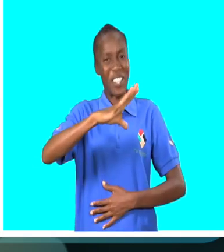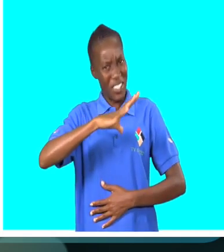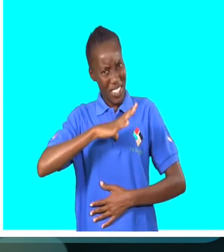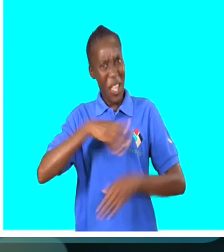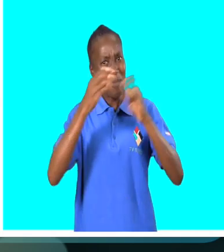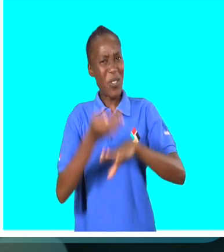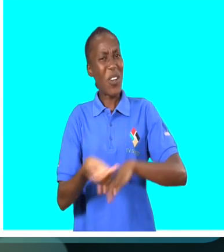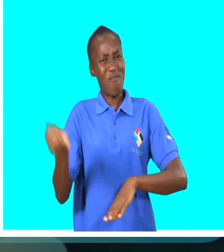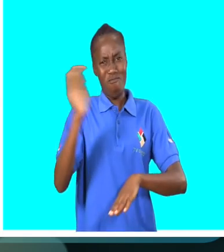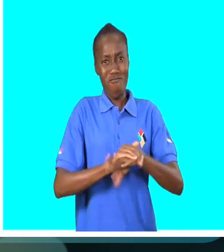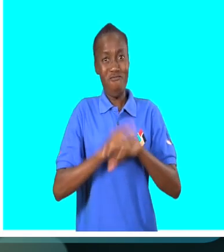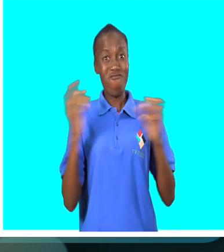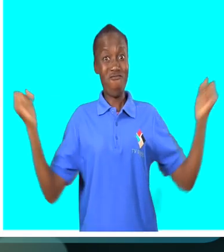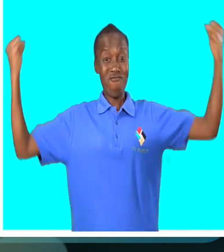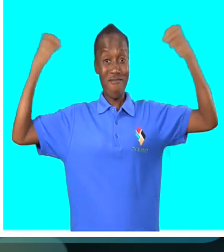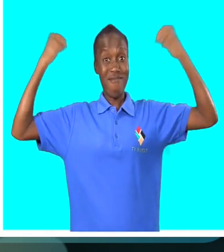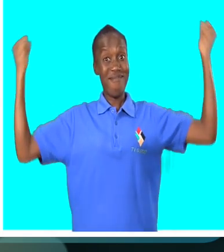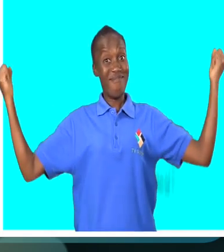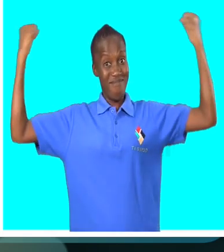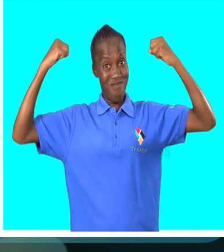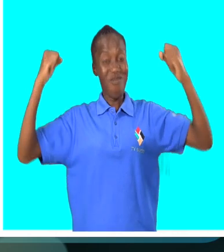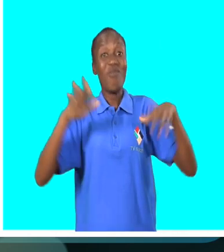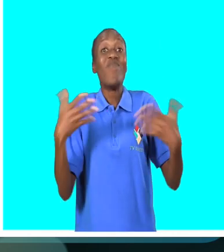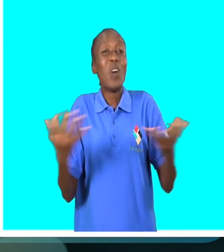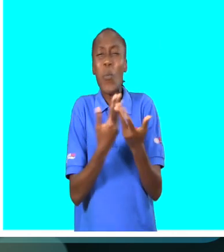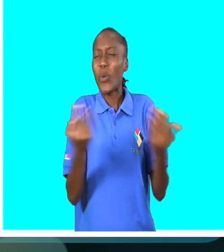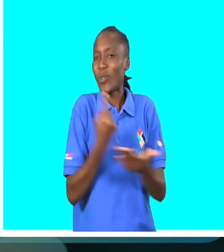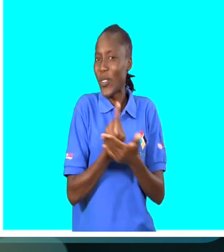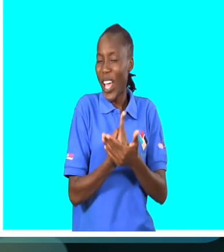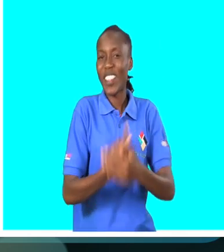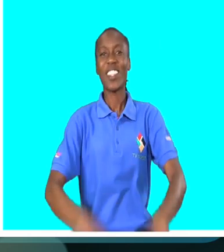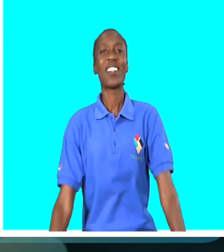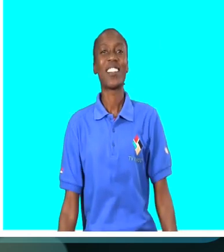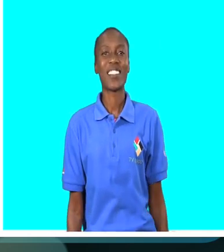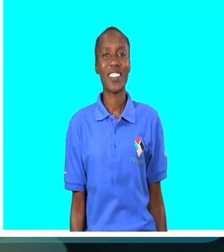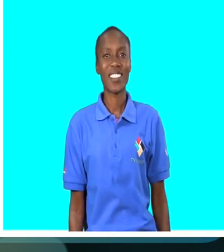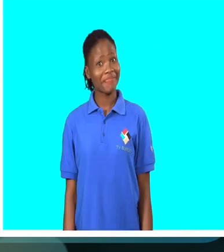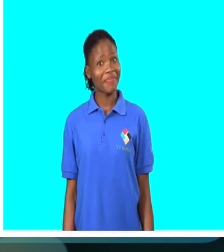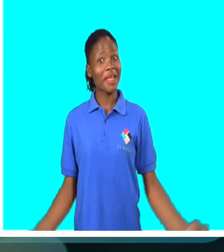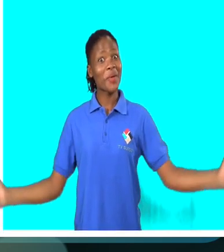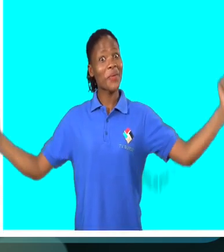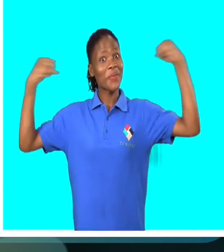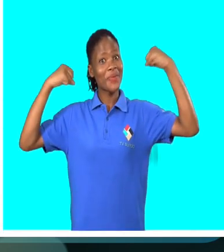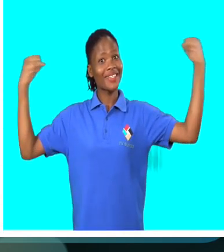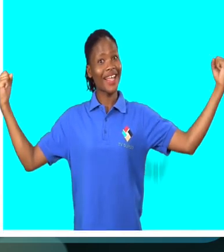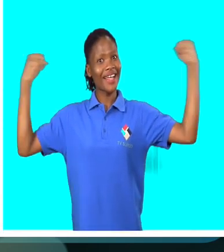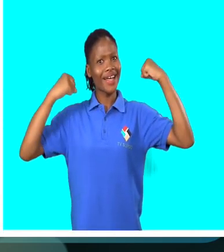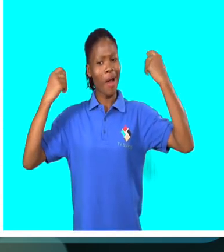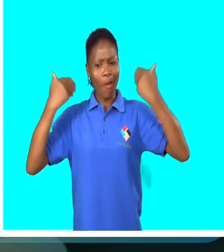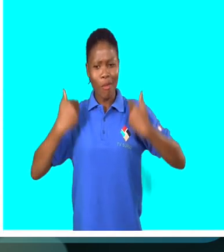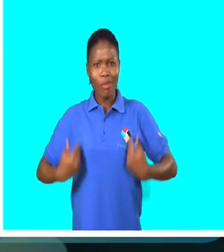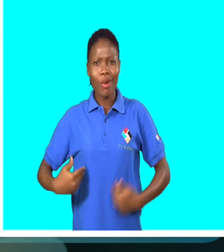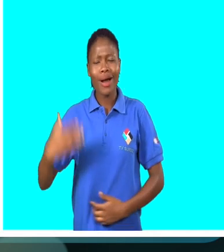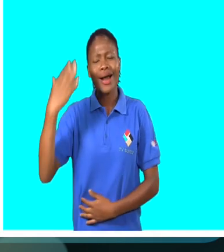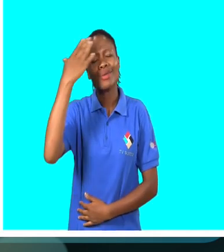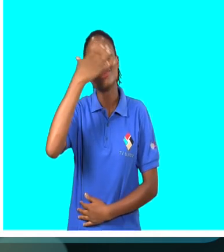contas, em Moçambique existem atletas de fitness e com muito potencial. Foi a beleza física